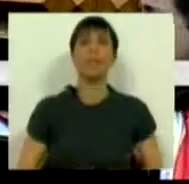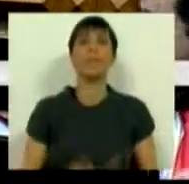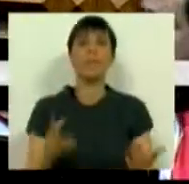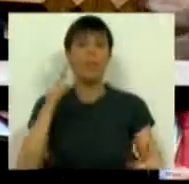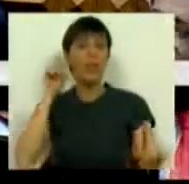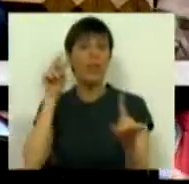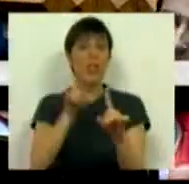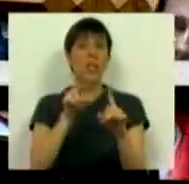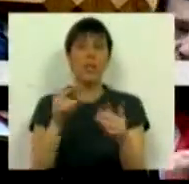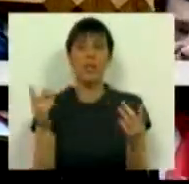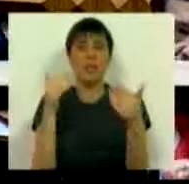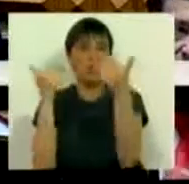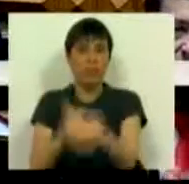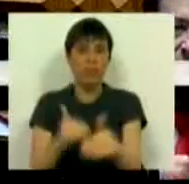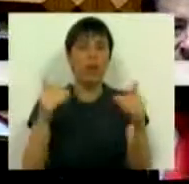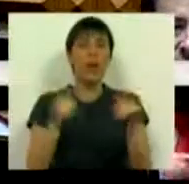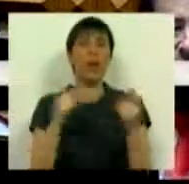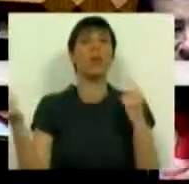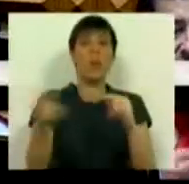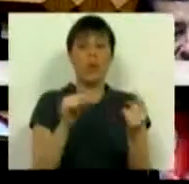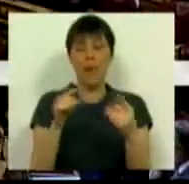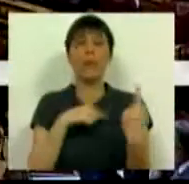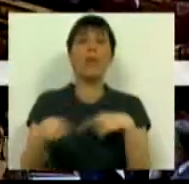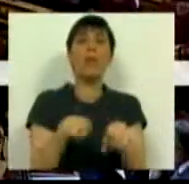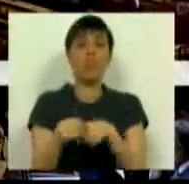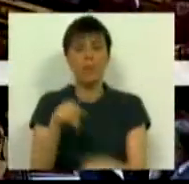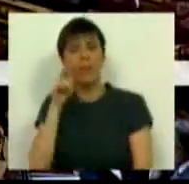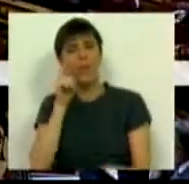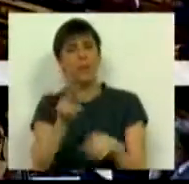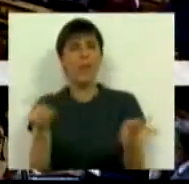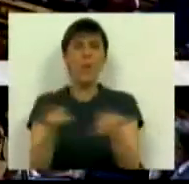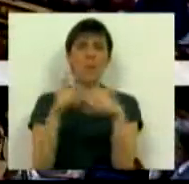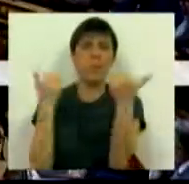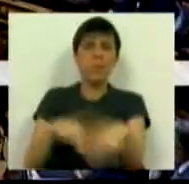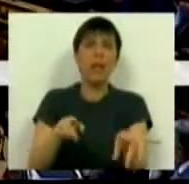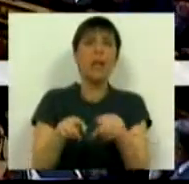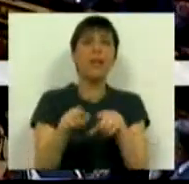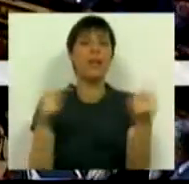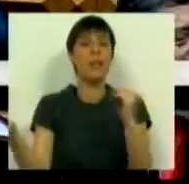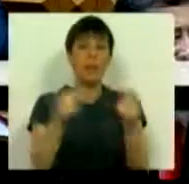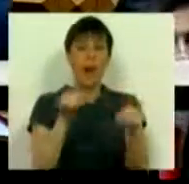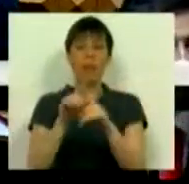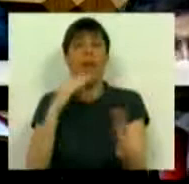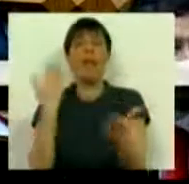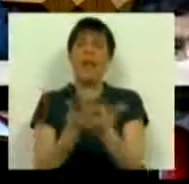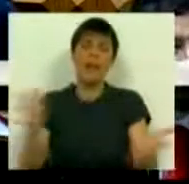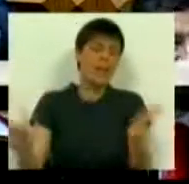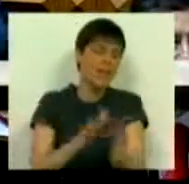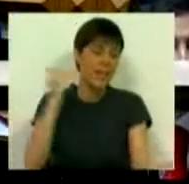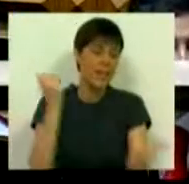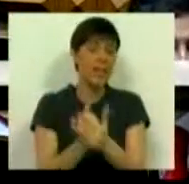As visões redutoras do debate político, as visões redutoras do debate político conduzem